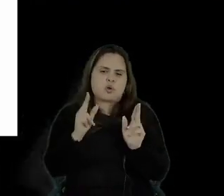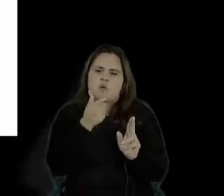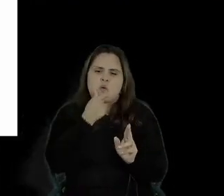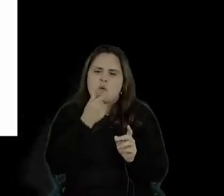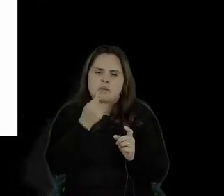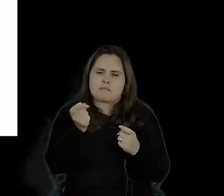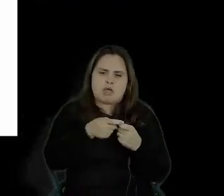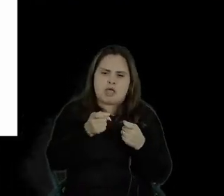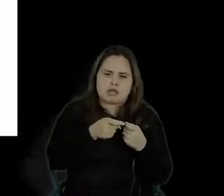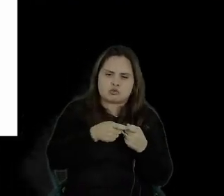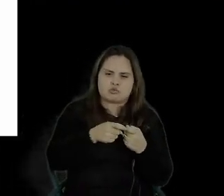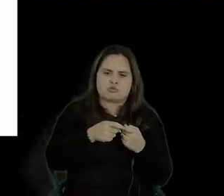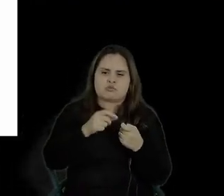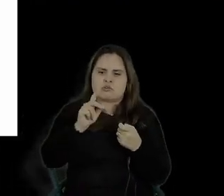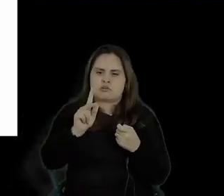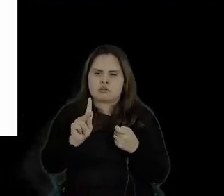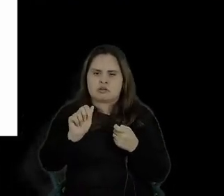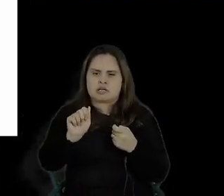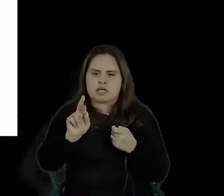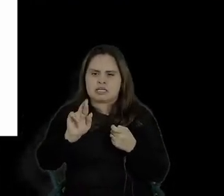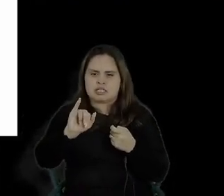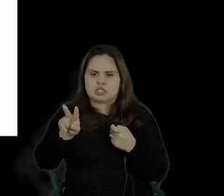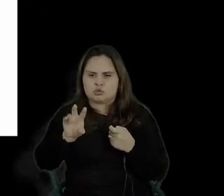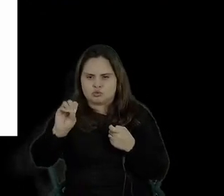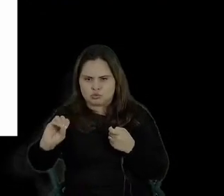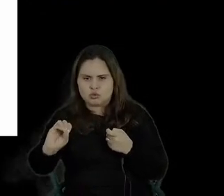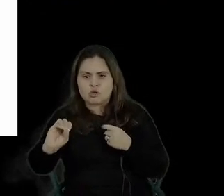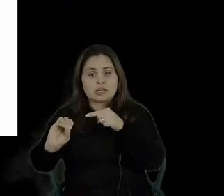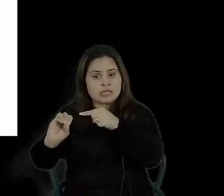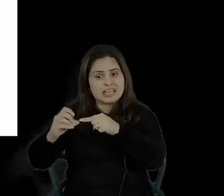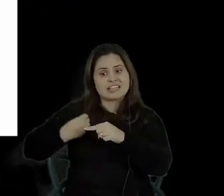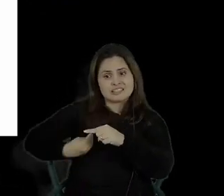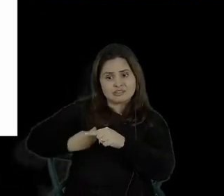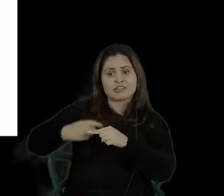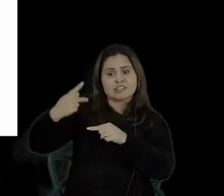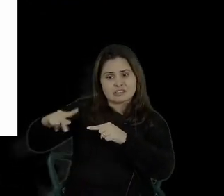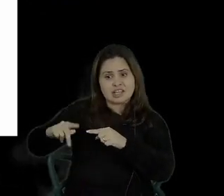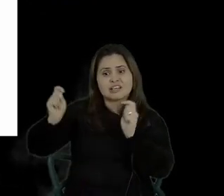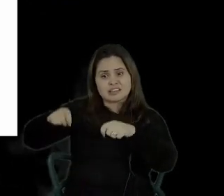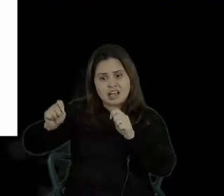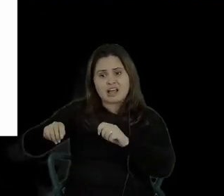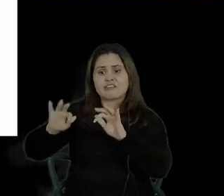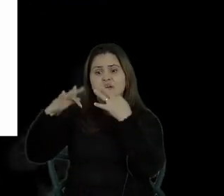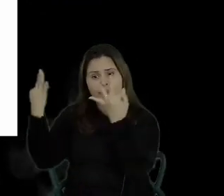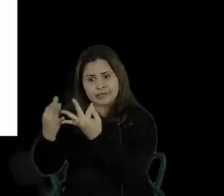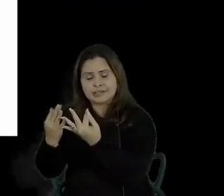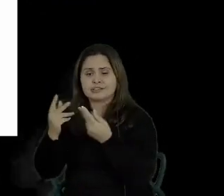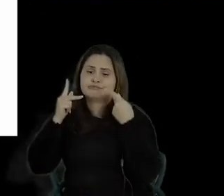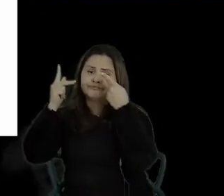Dr. Murakami, tenham uma vida que eles pelo menos possam ver o filho acordado.